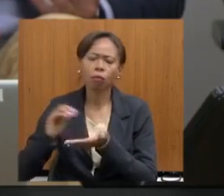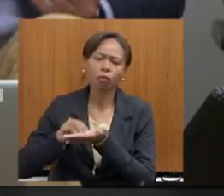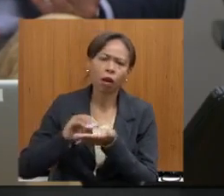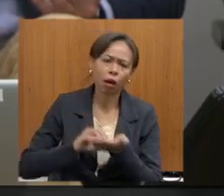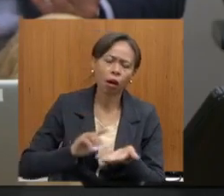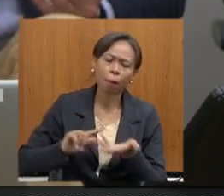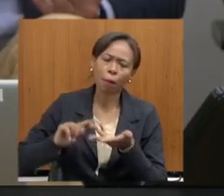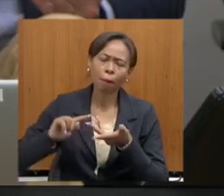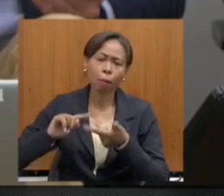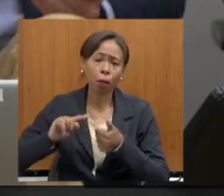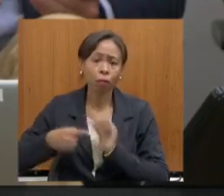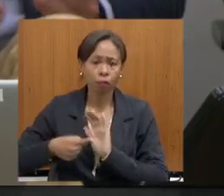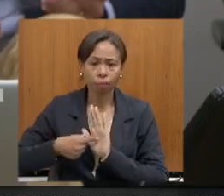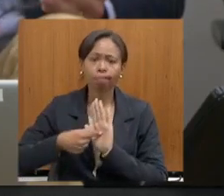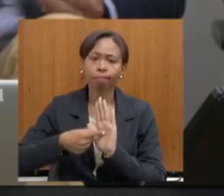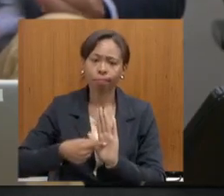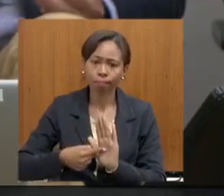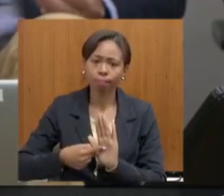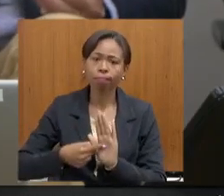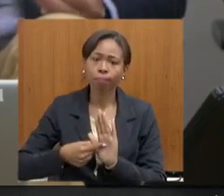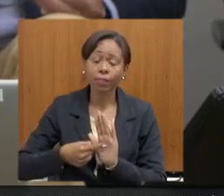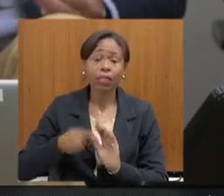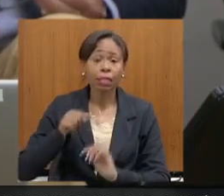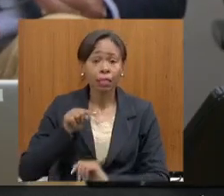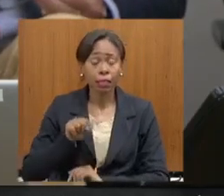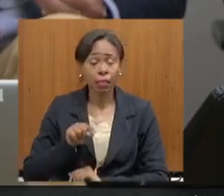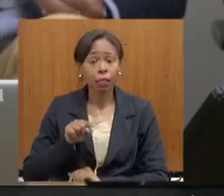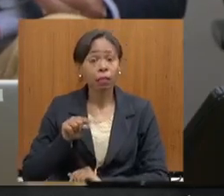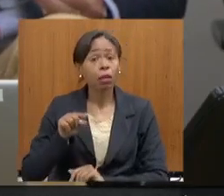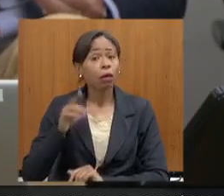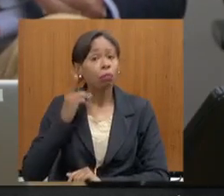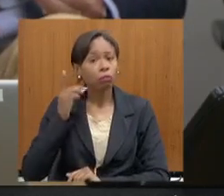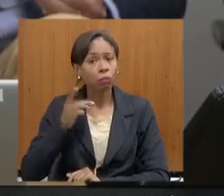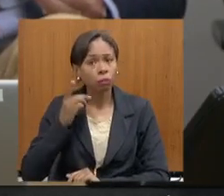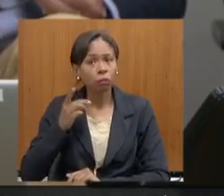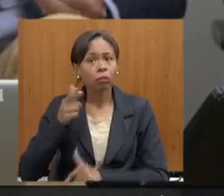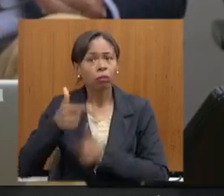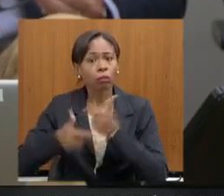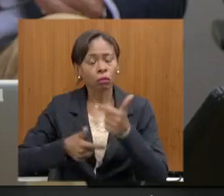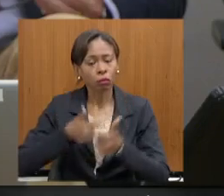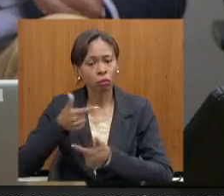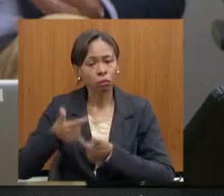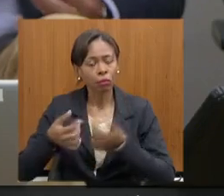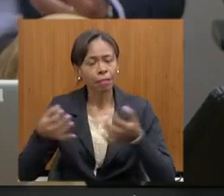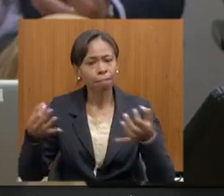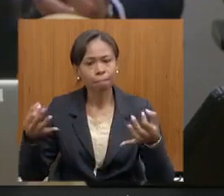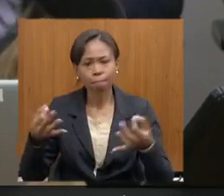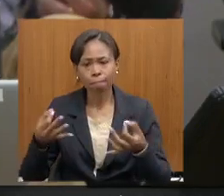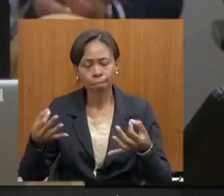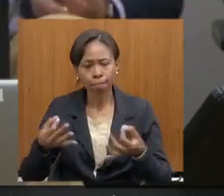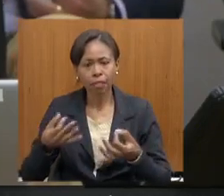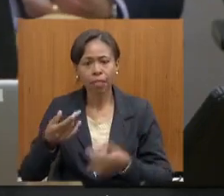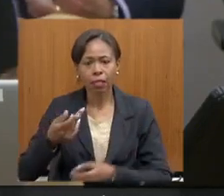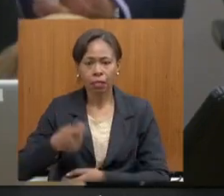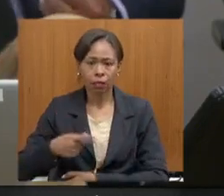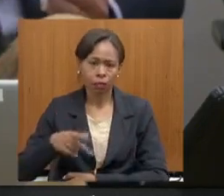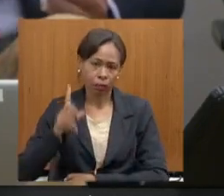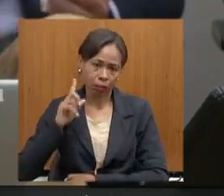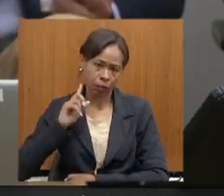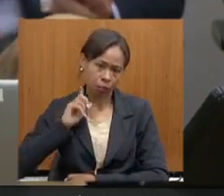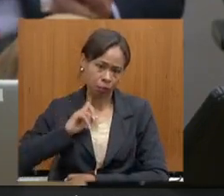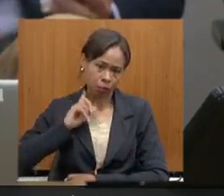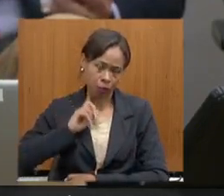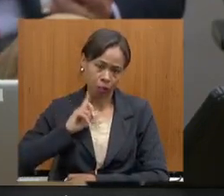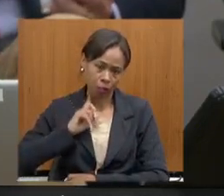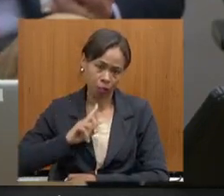tem aí realizado um trabalho excelente por esse nosso estado de Minas Gerais é a